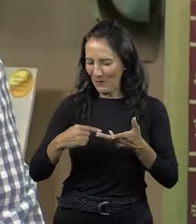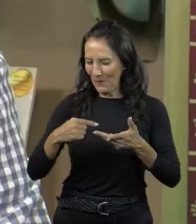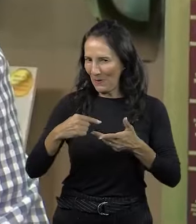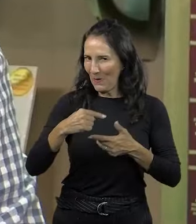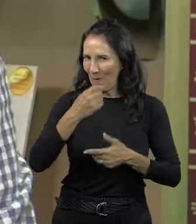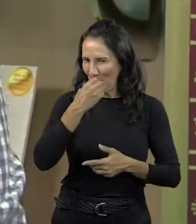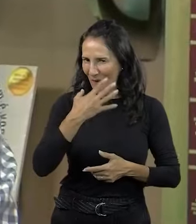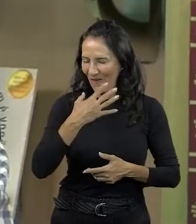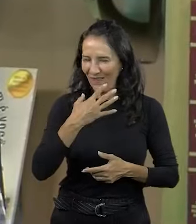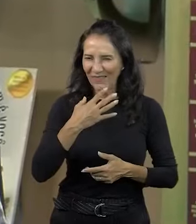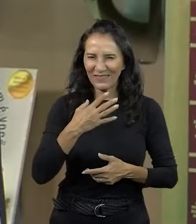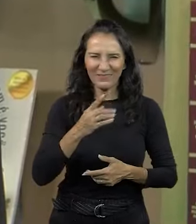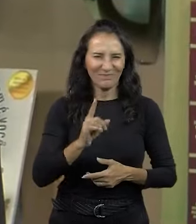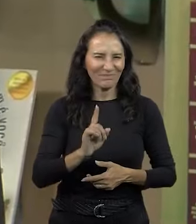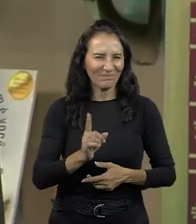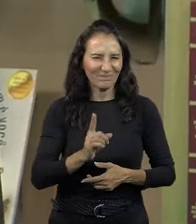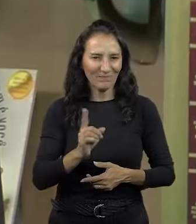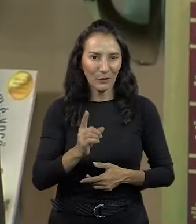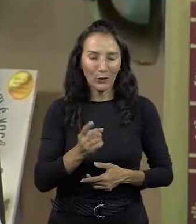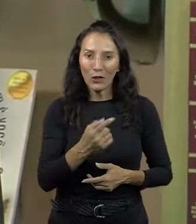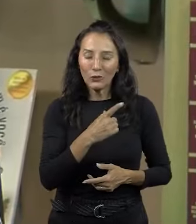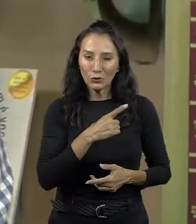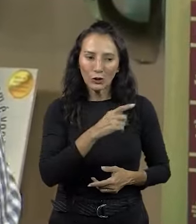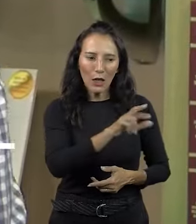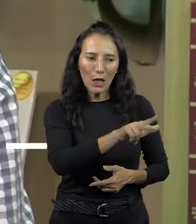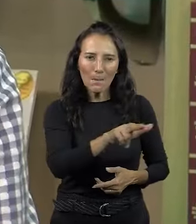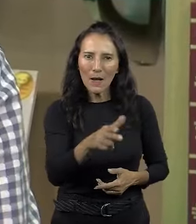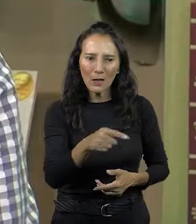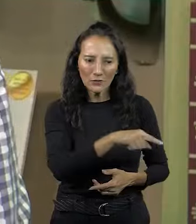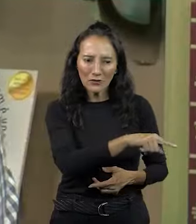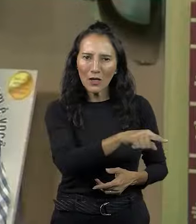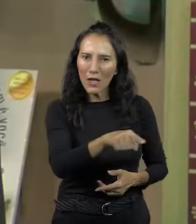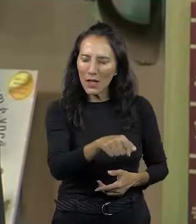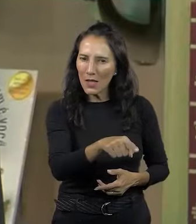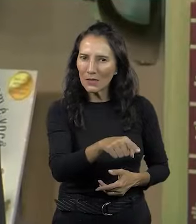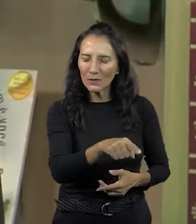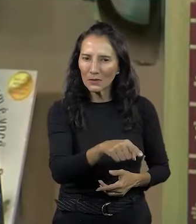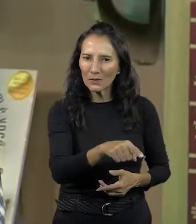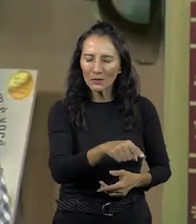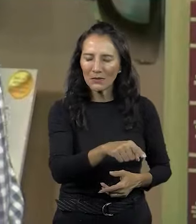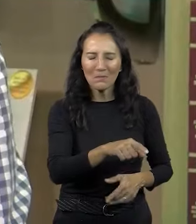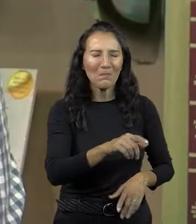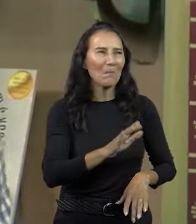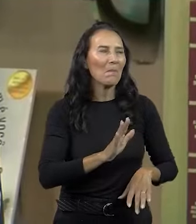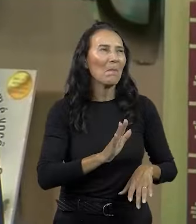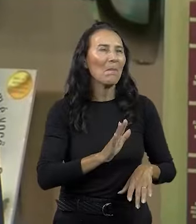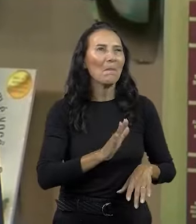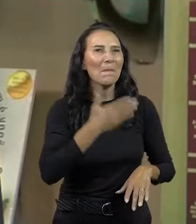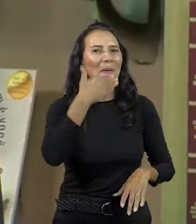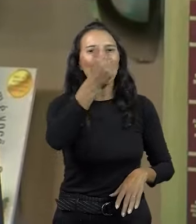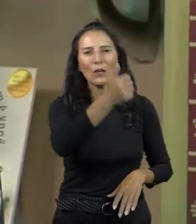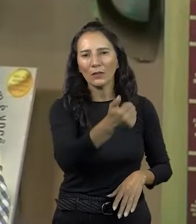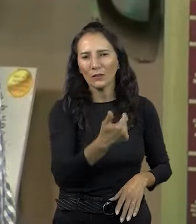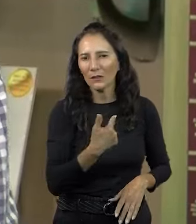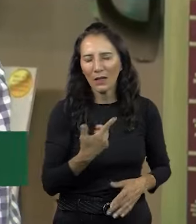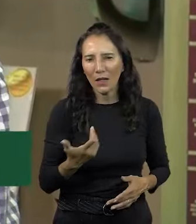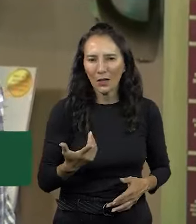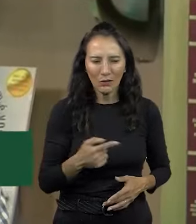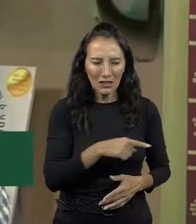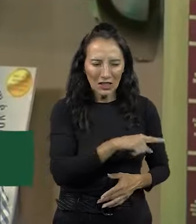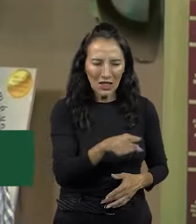na minha família meus irmãos alguns muitos muito mais virtuosos do que eu muito